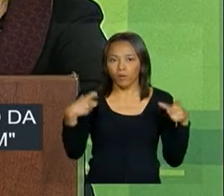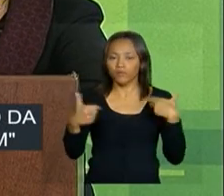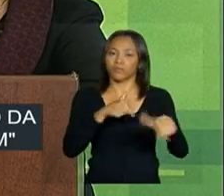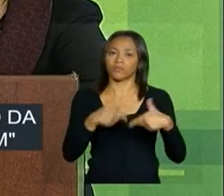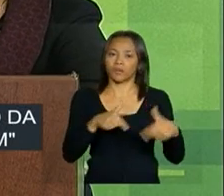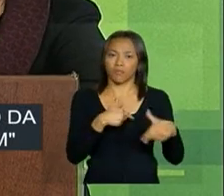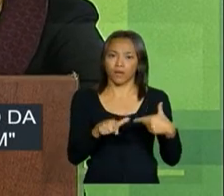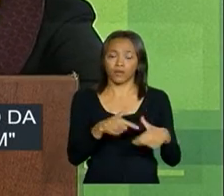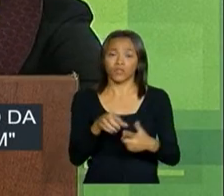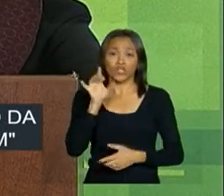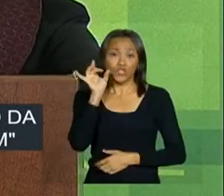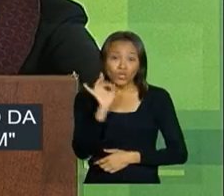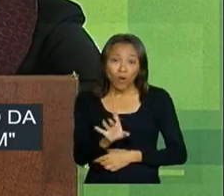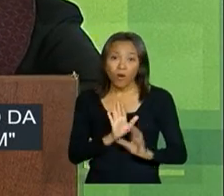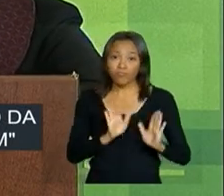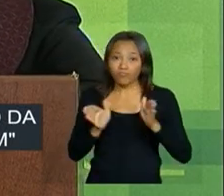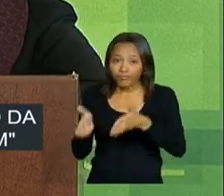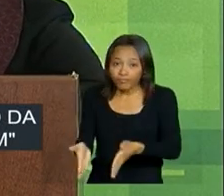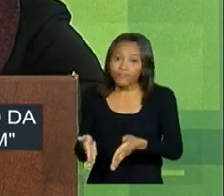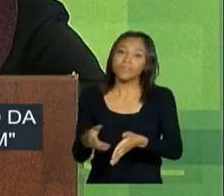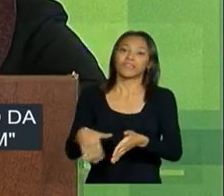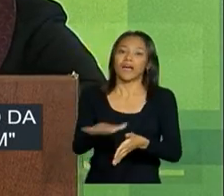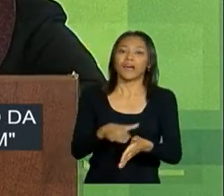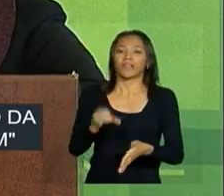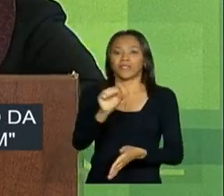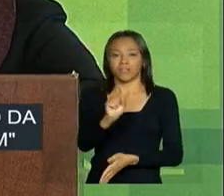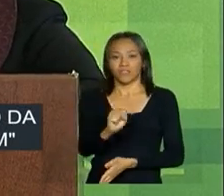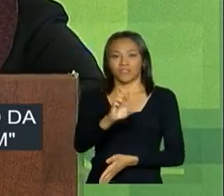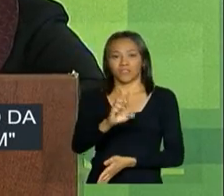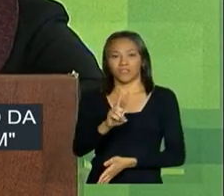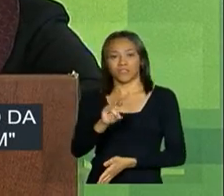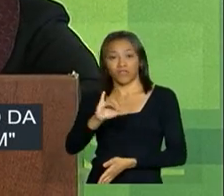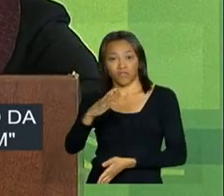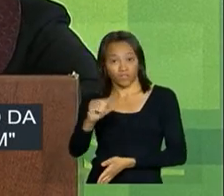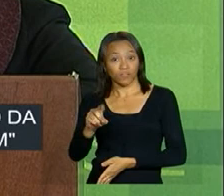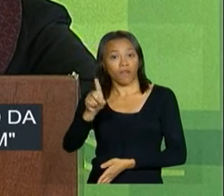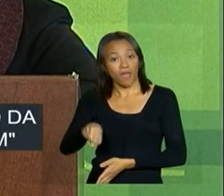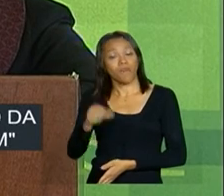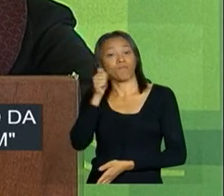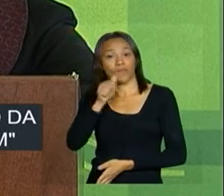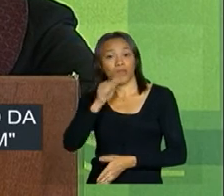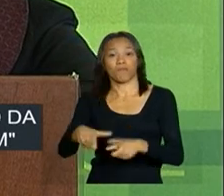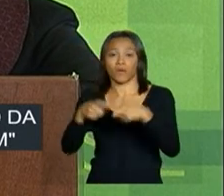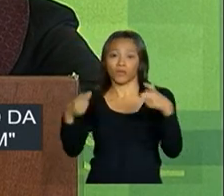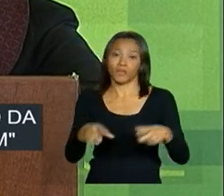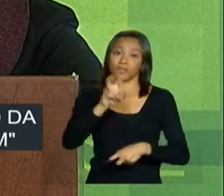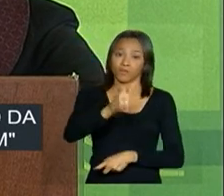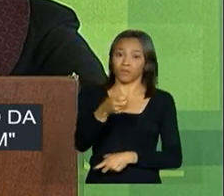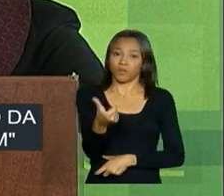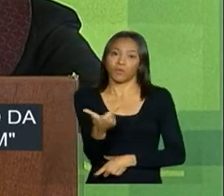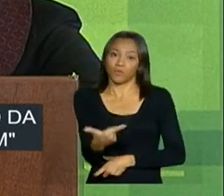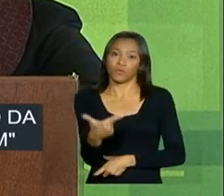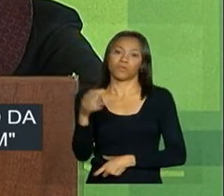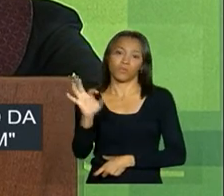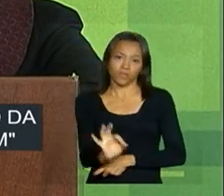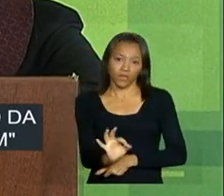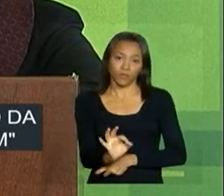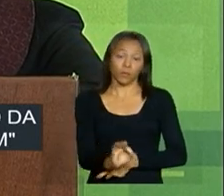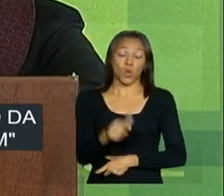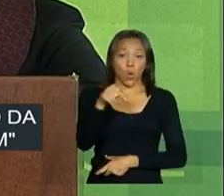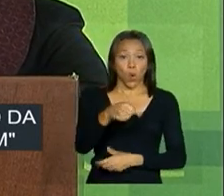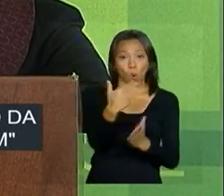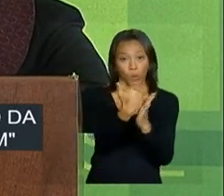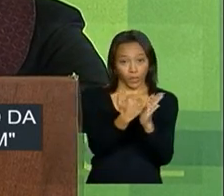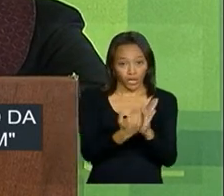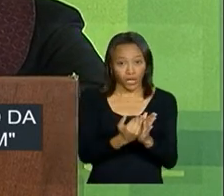apenas as atividades do setor servição feminina 52 por cento o programa Pronatec Brasil sem